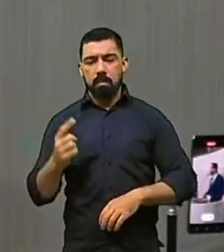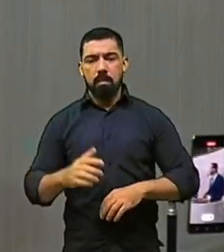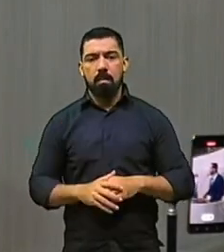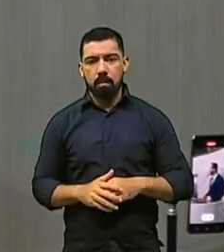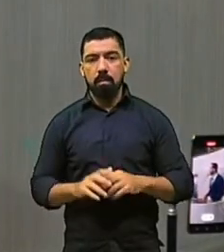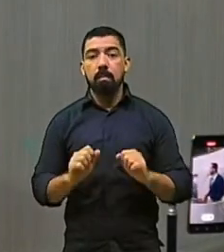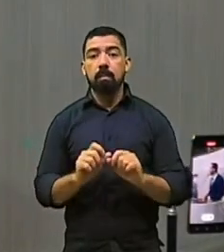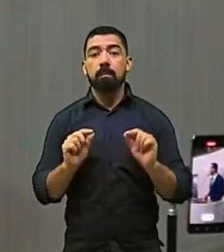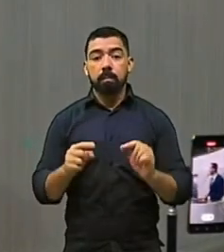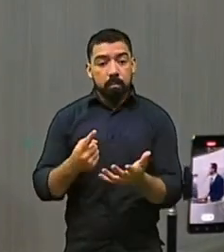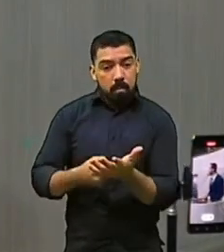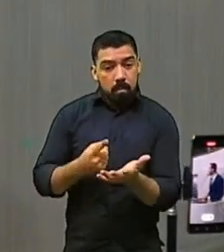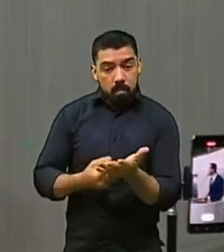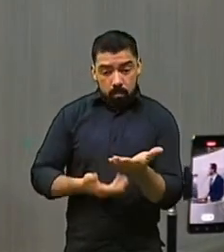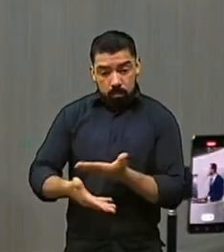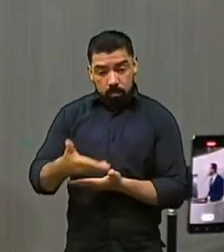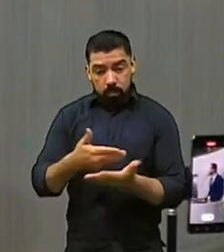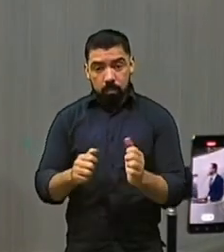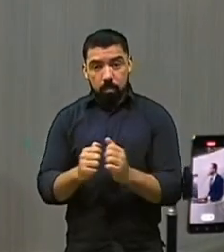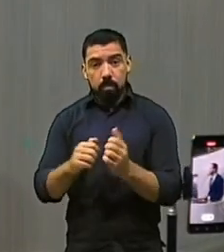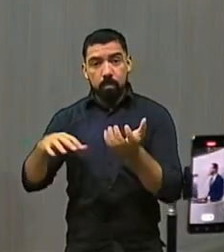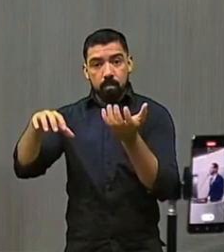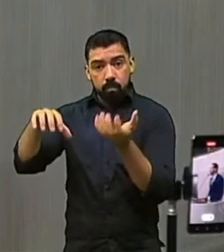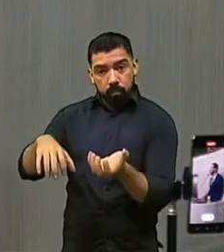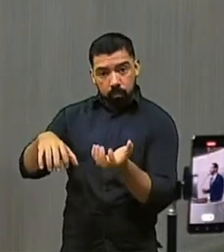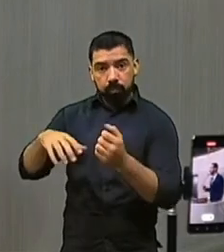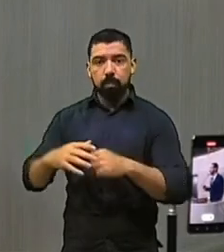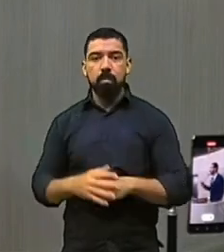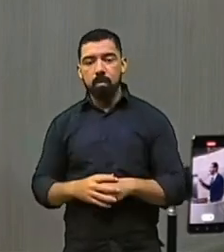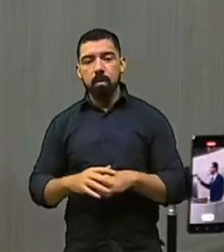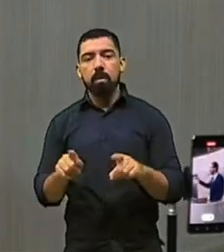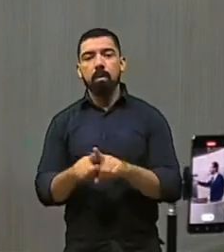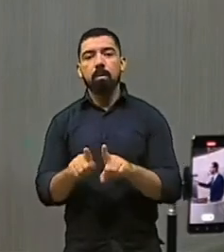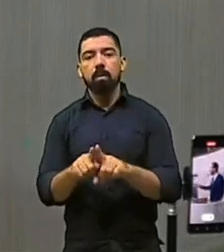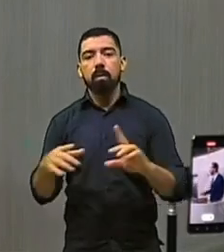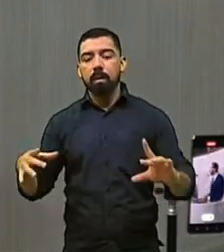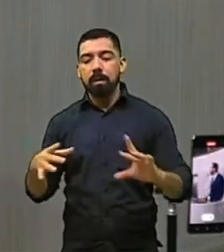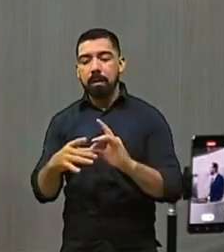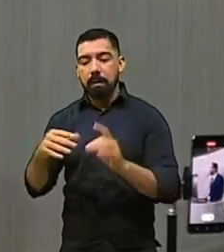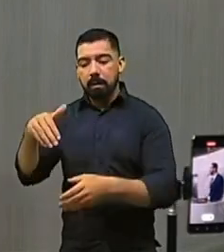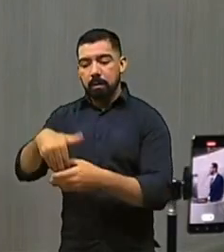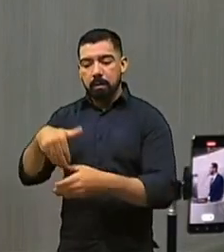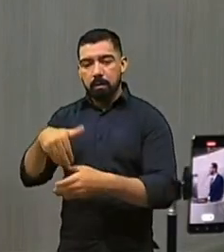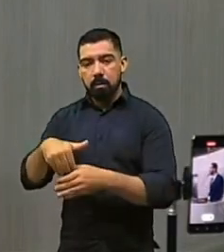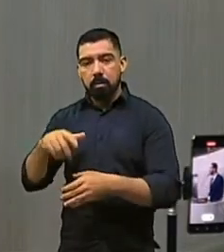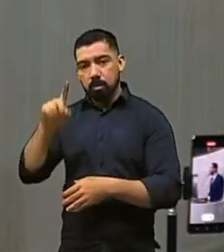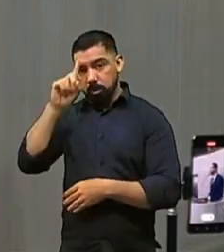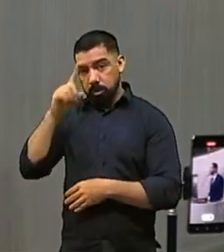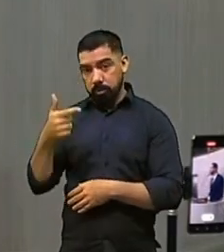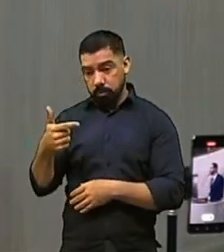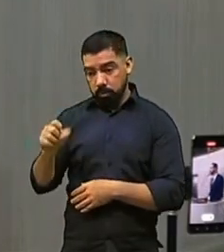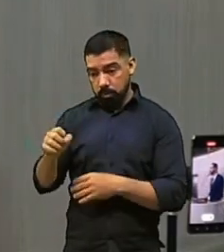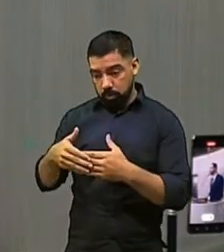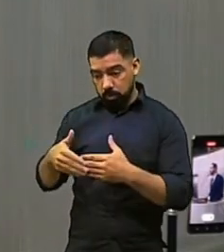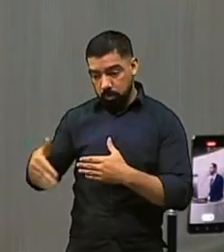fazer a negociação com o Congresso e emendar a eleição em 28.